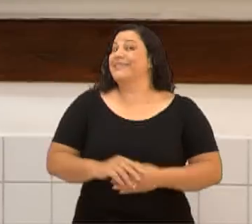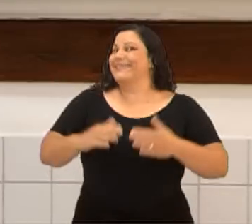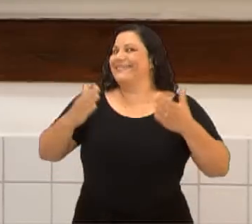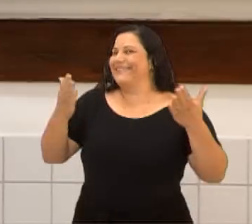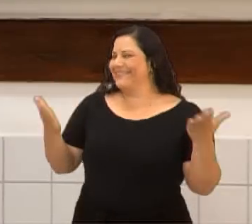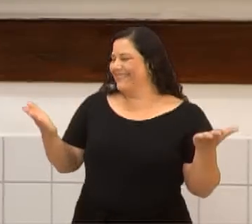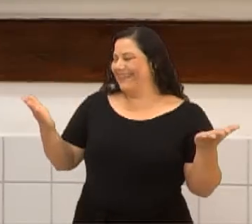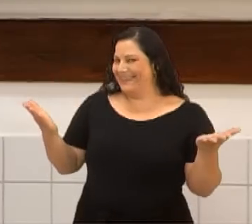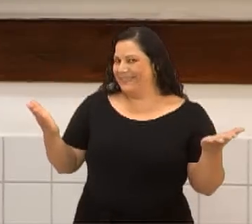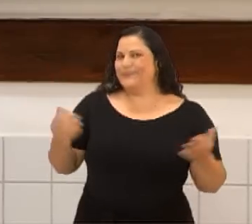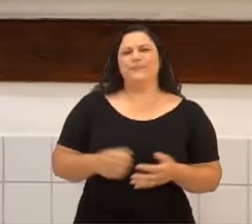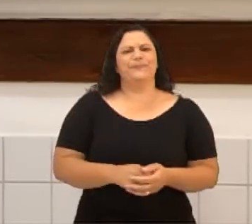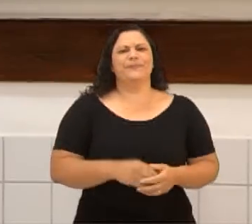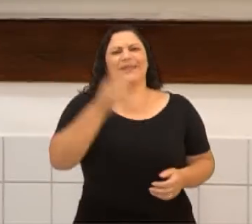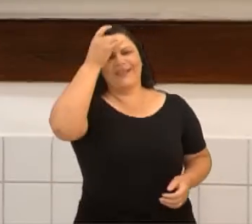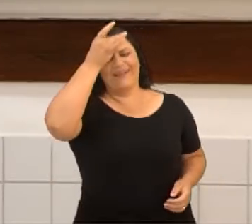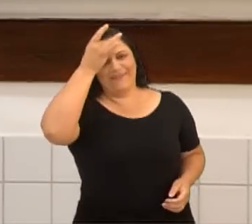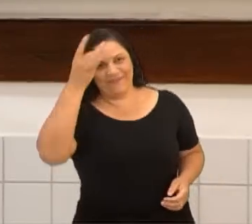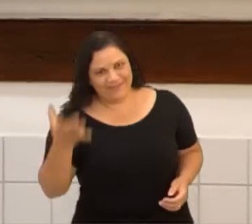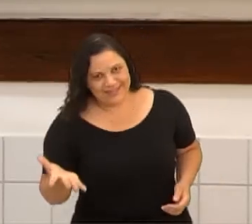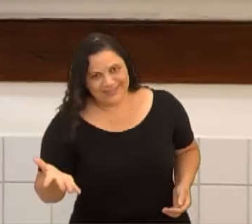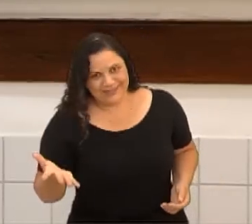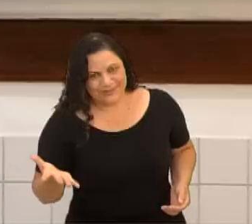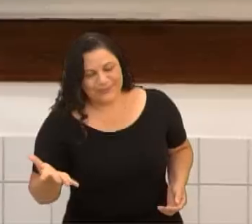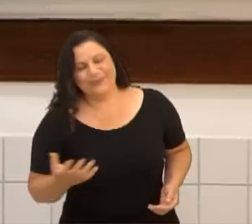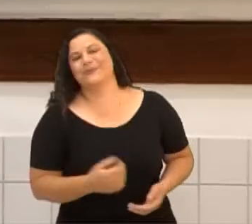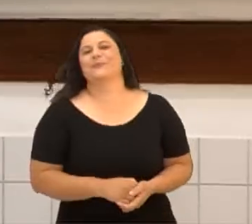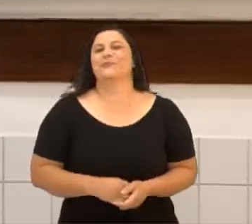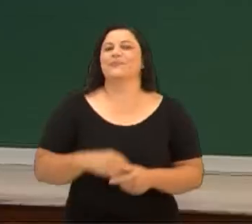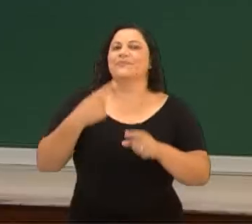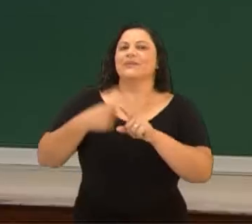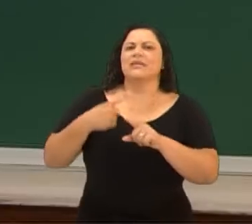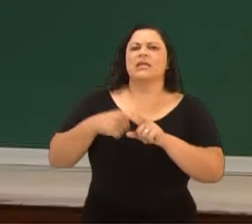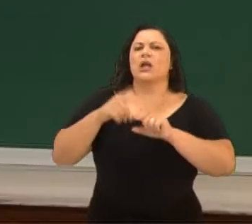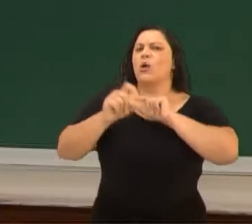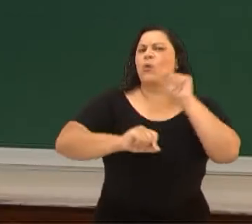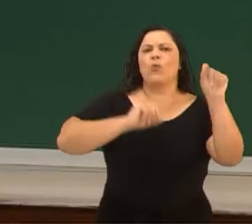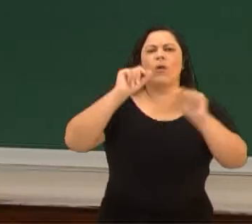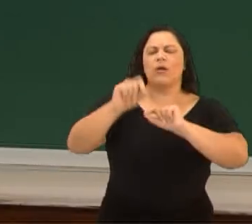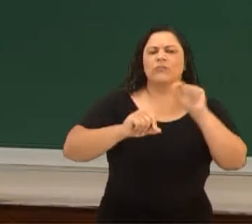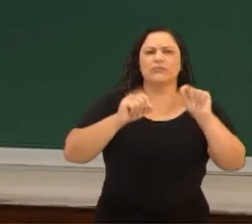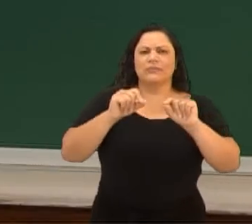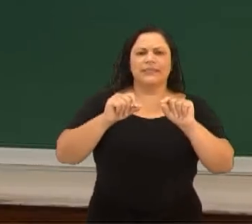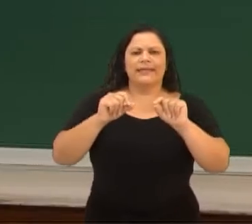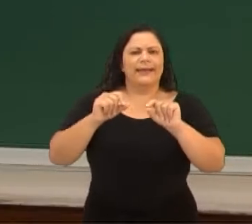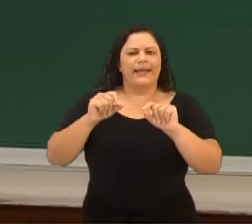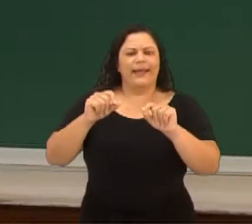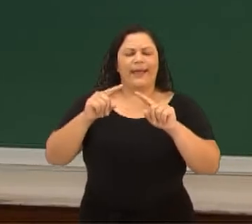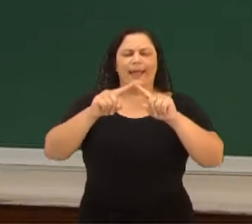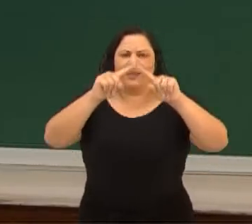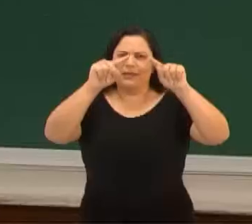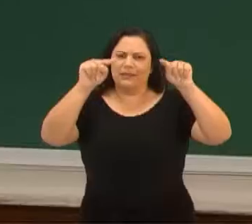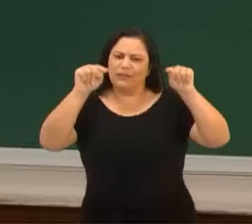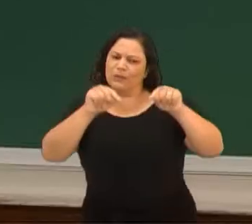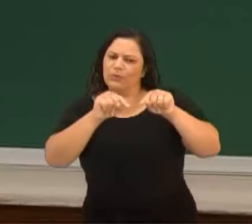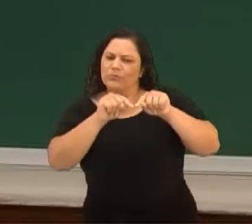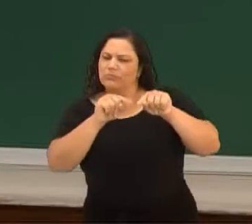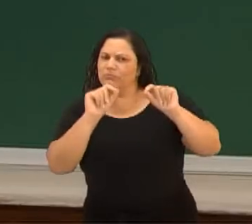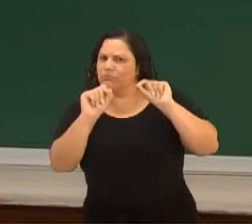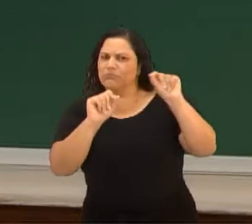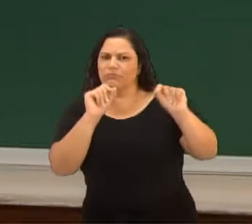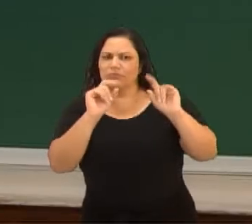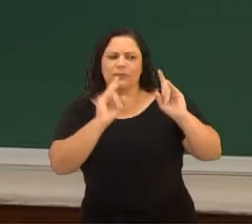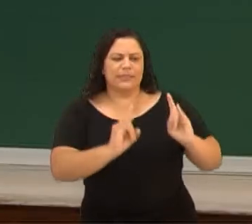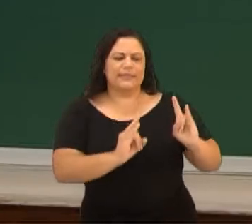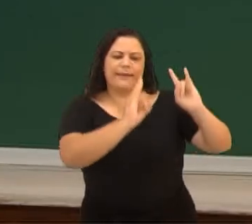E aí, galerinha? Ficou fácil? Por quê? Qual é o formato deste